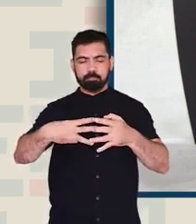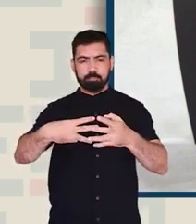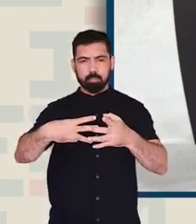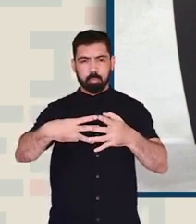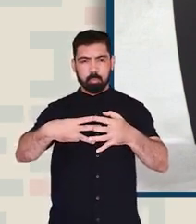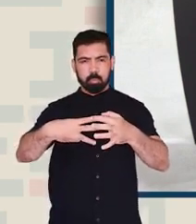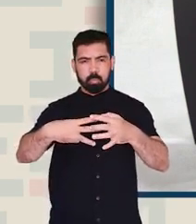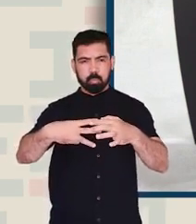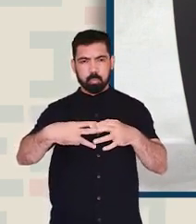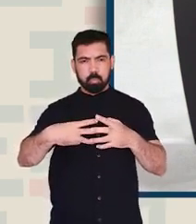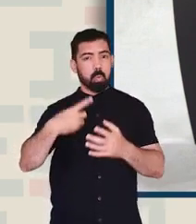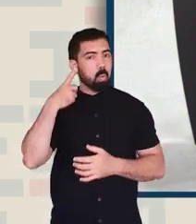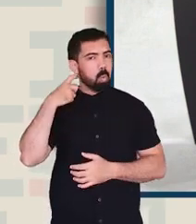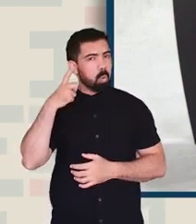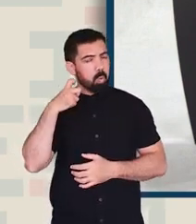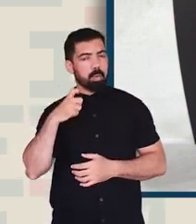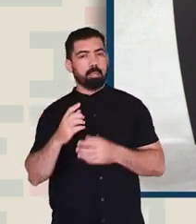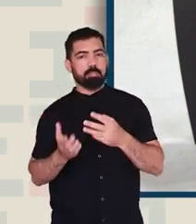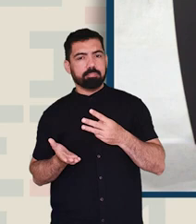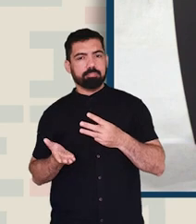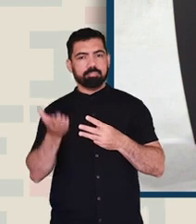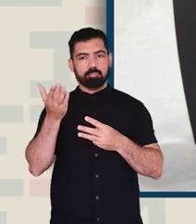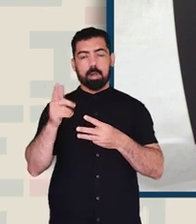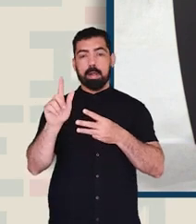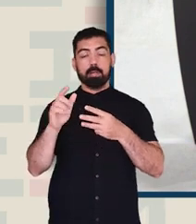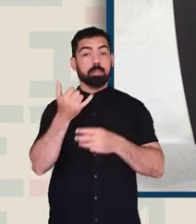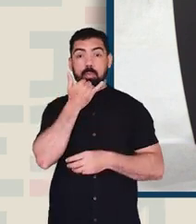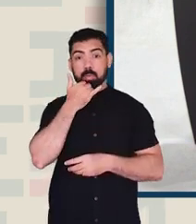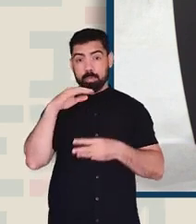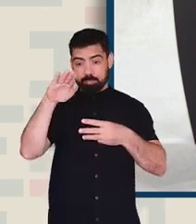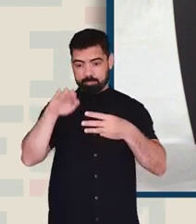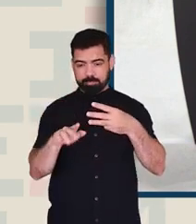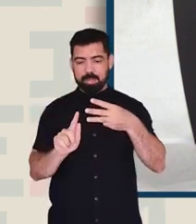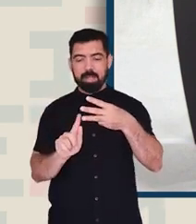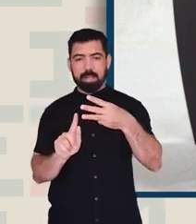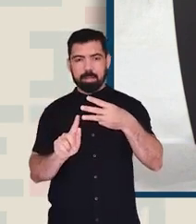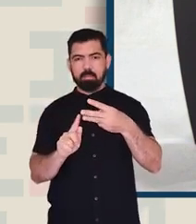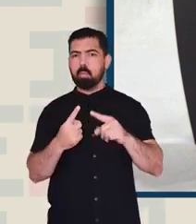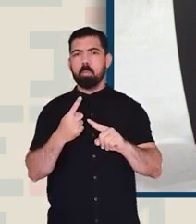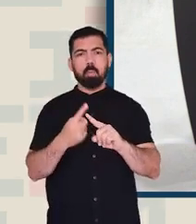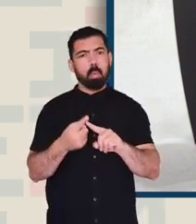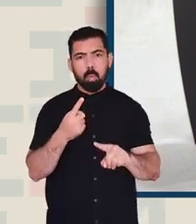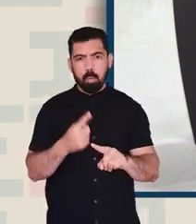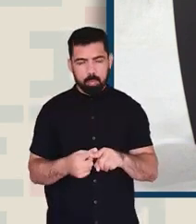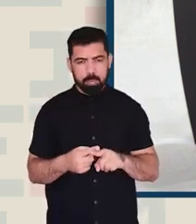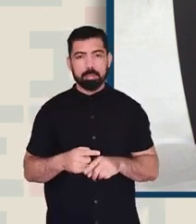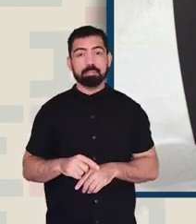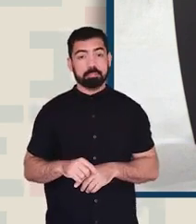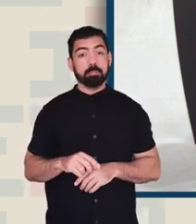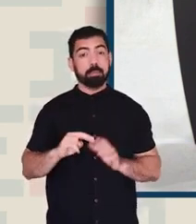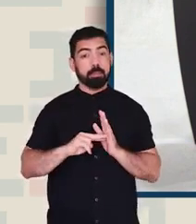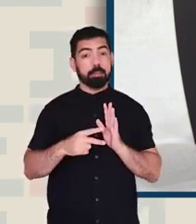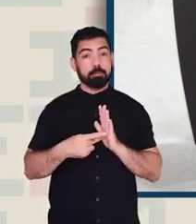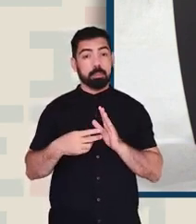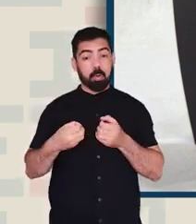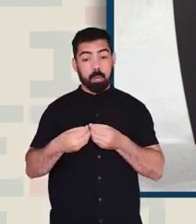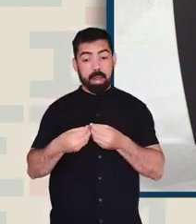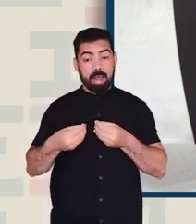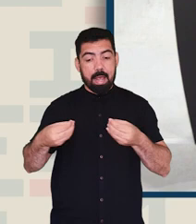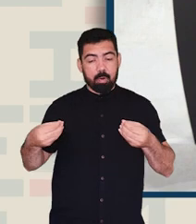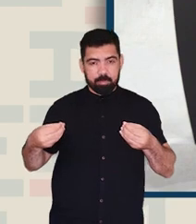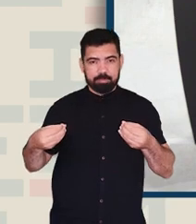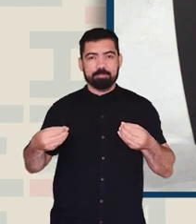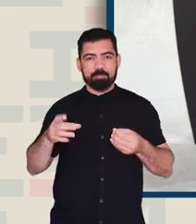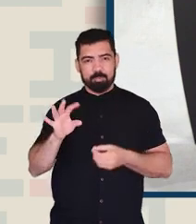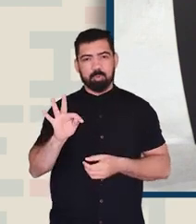ia ficando mais grave, né? Isso porque eu estava alongando o tamanho dos tubos.